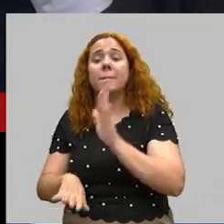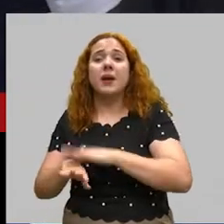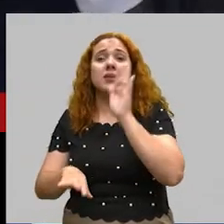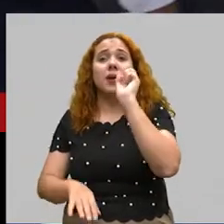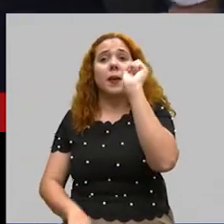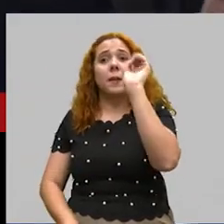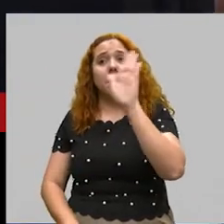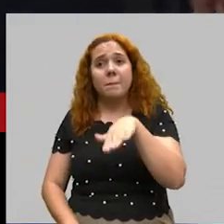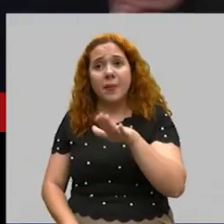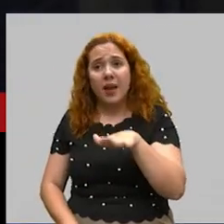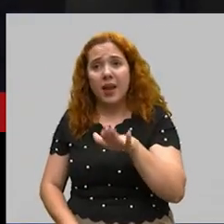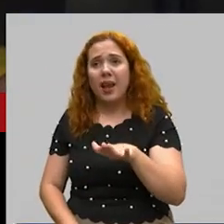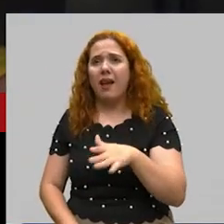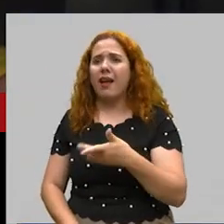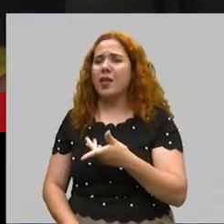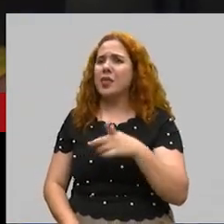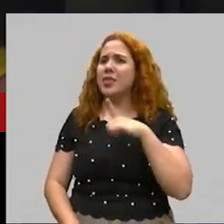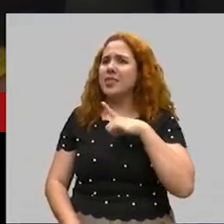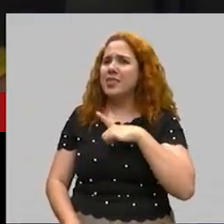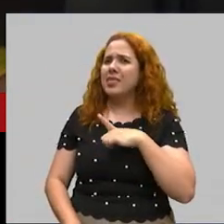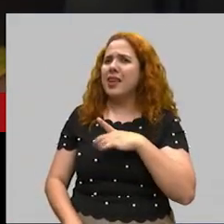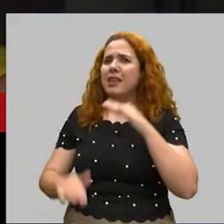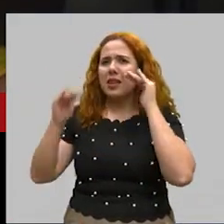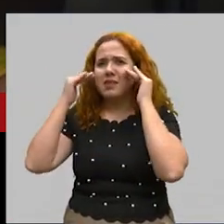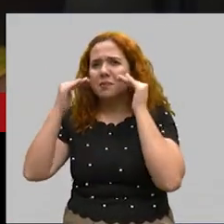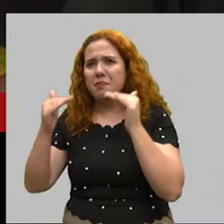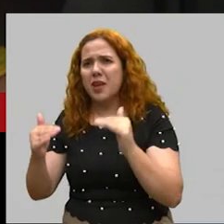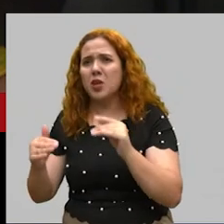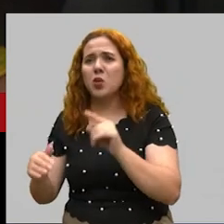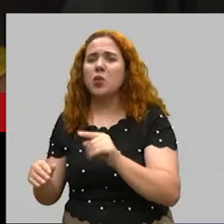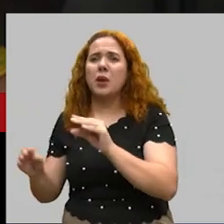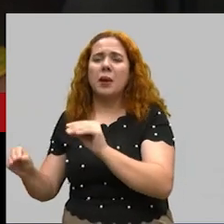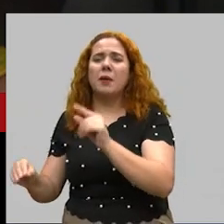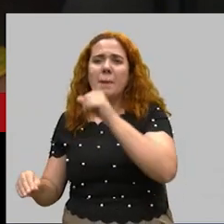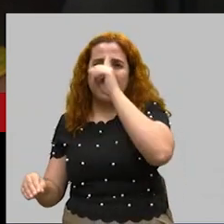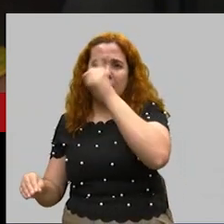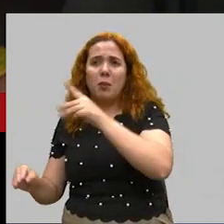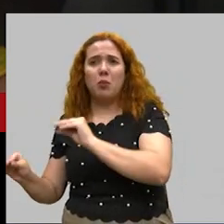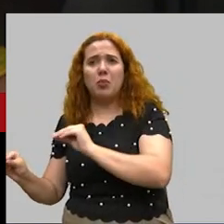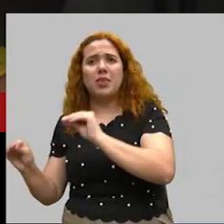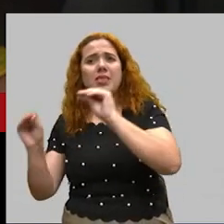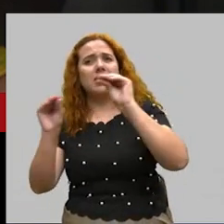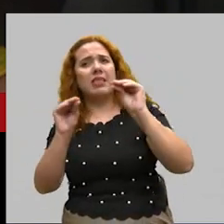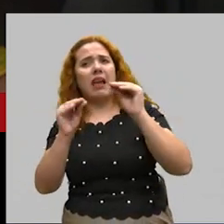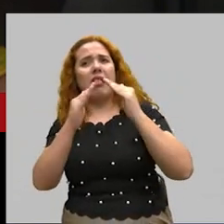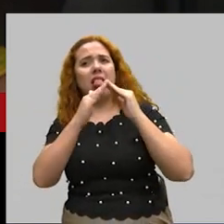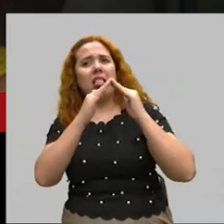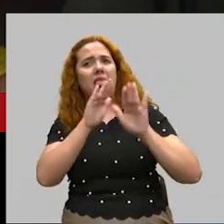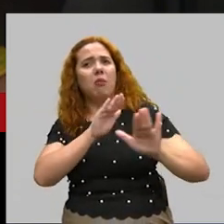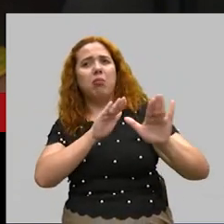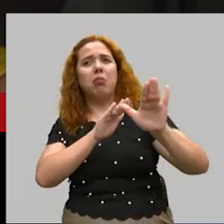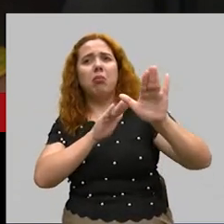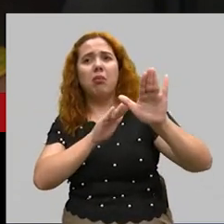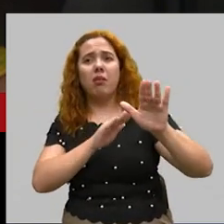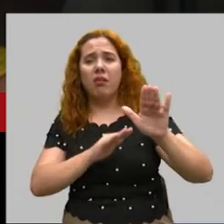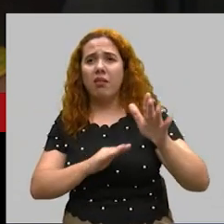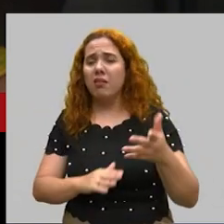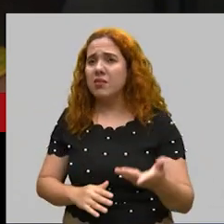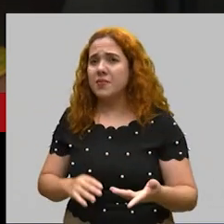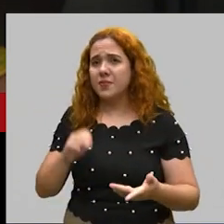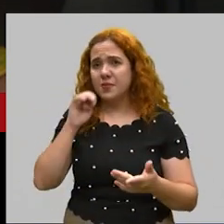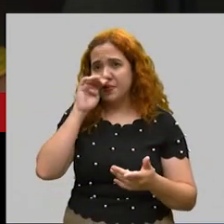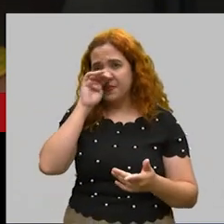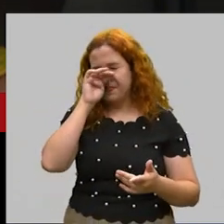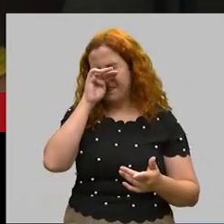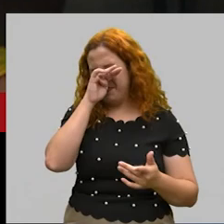grande cidade para viver na periferia então eu gostaria de dar essas contribuições nesse debate e